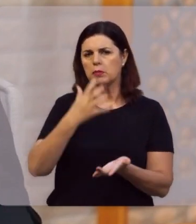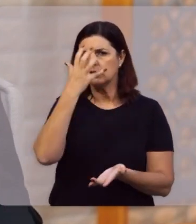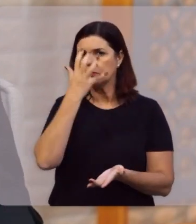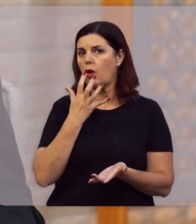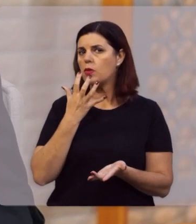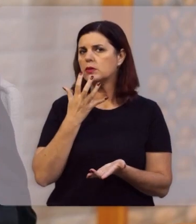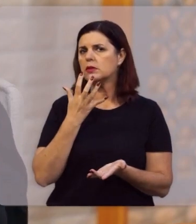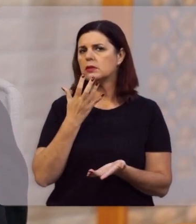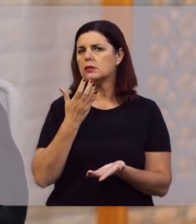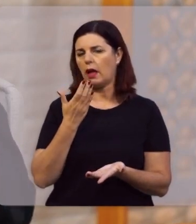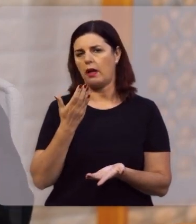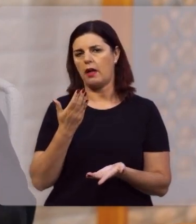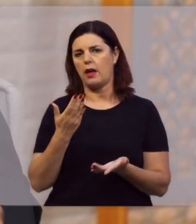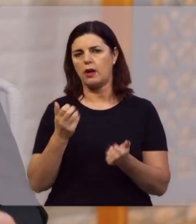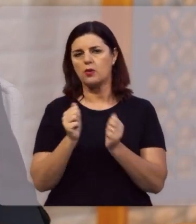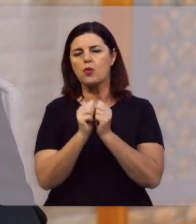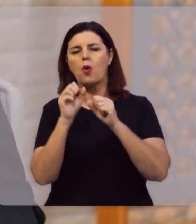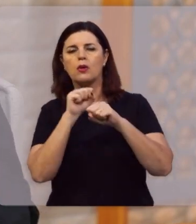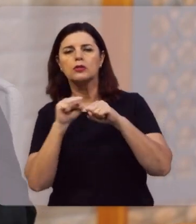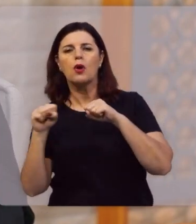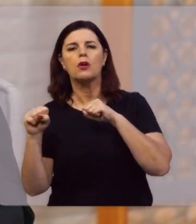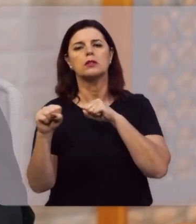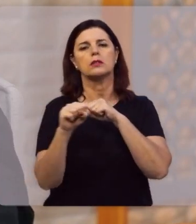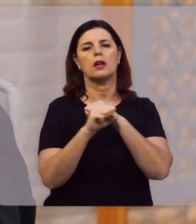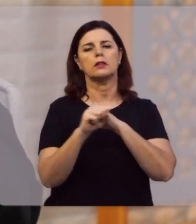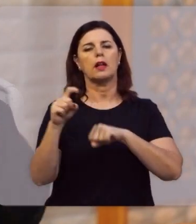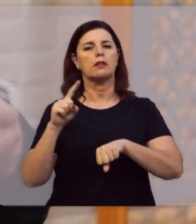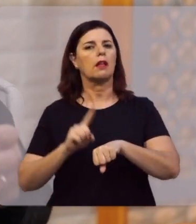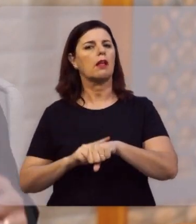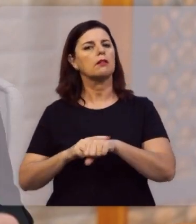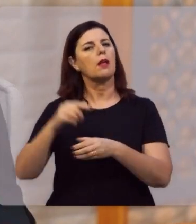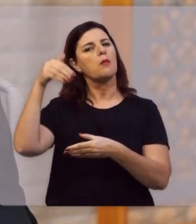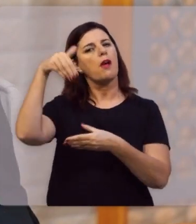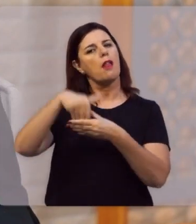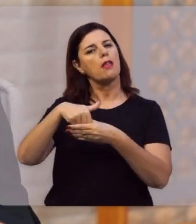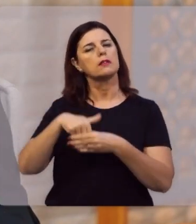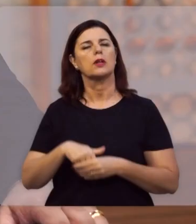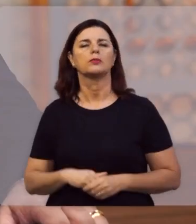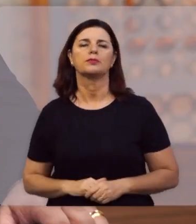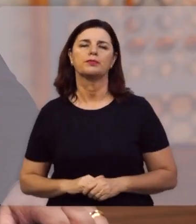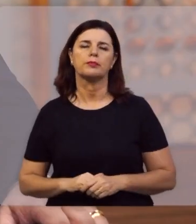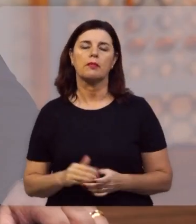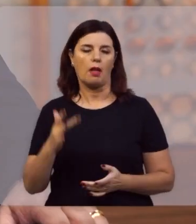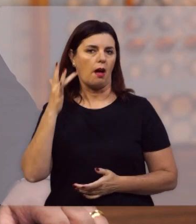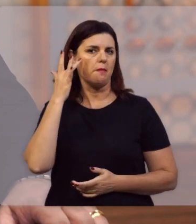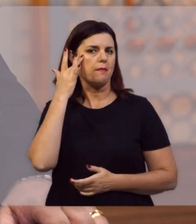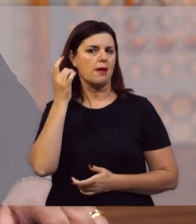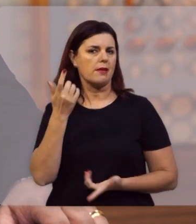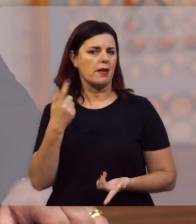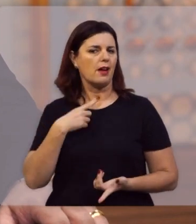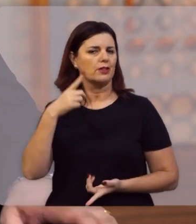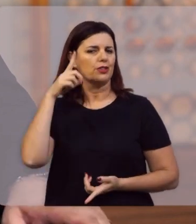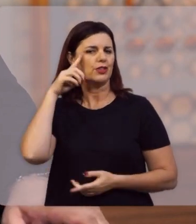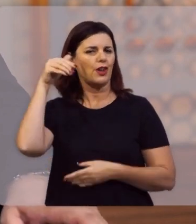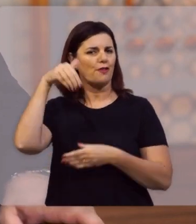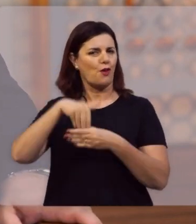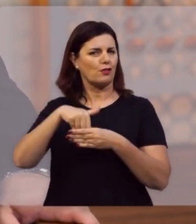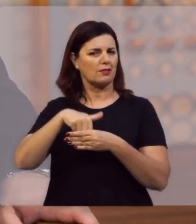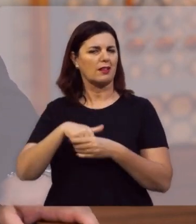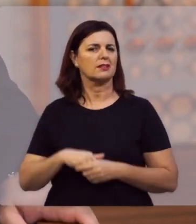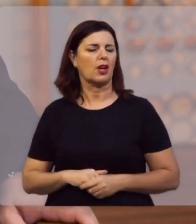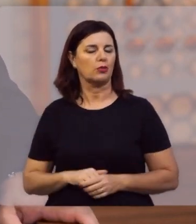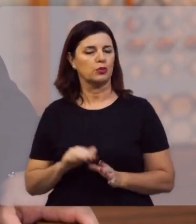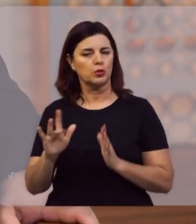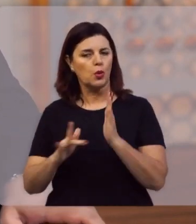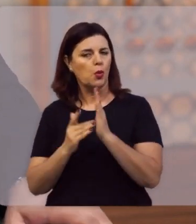Cívico né com a sociedade em tempos de eleição amanhã é dia de votar né e